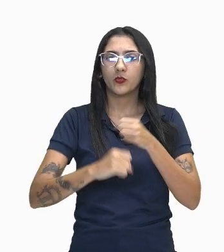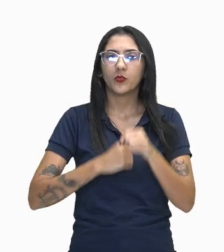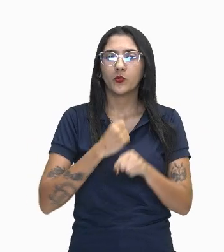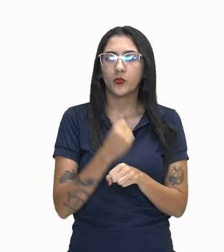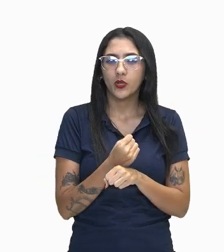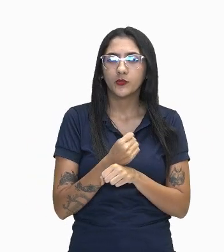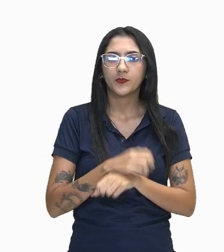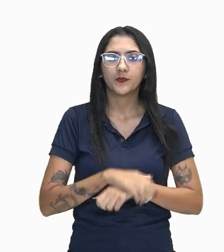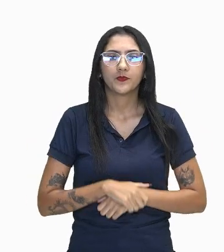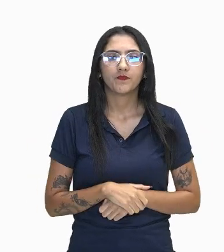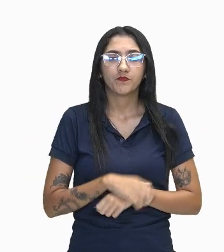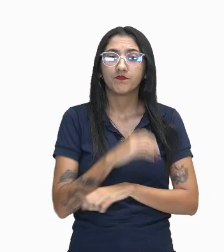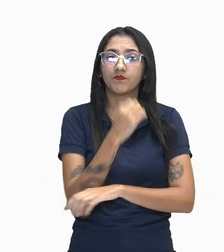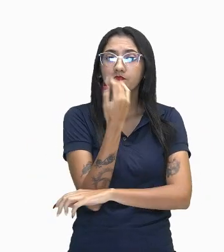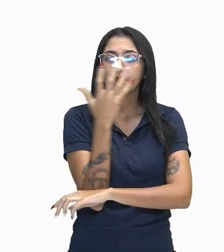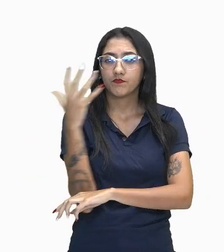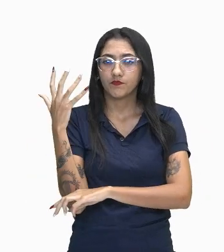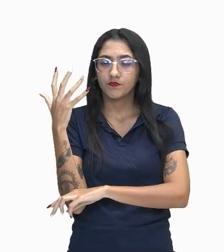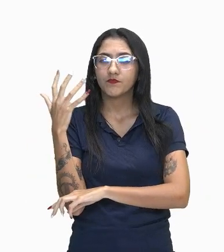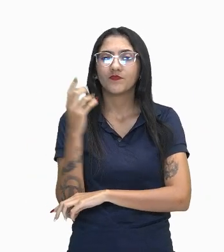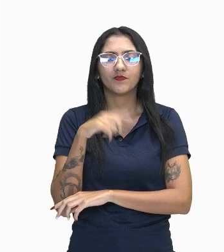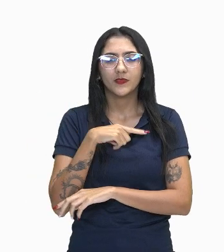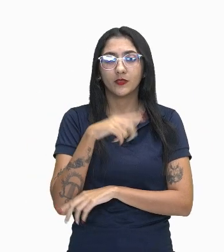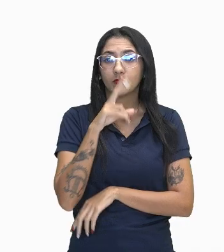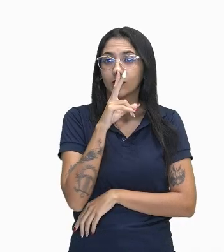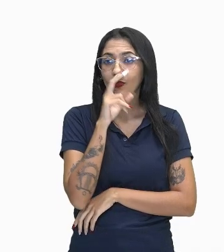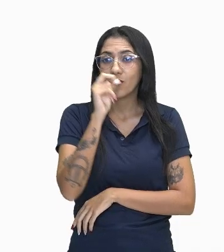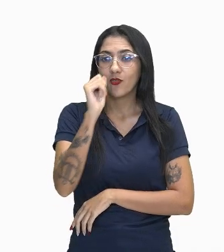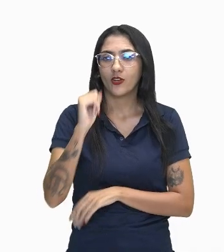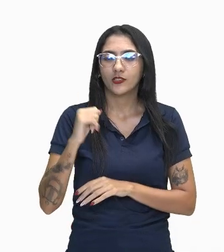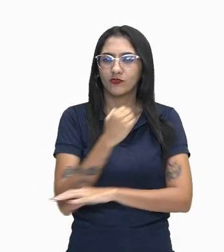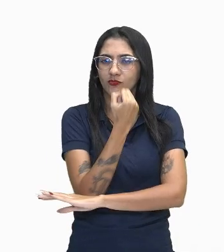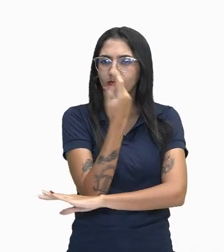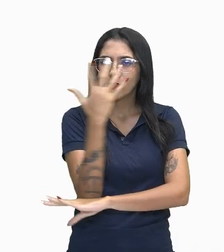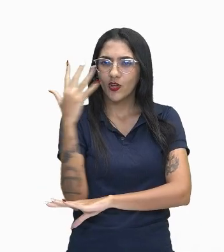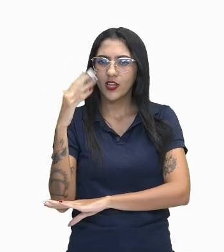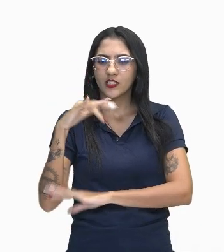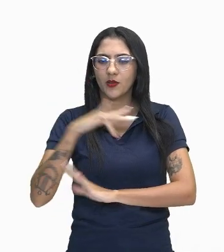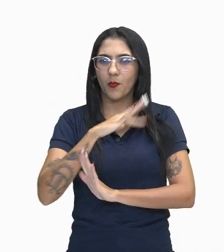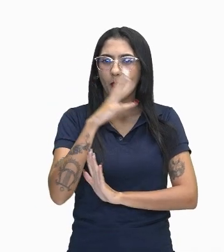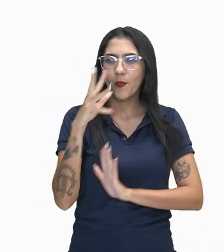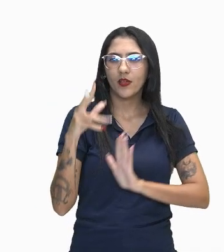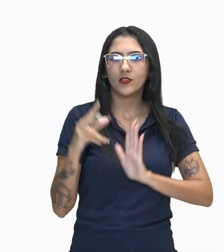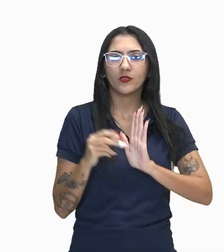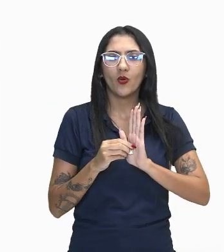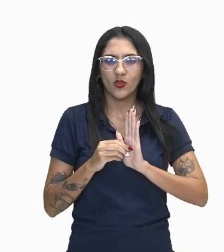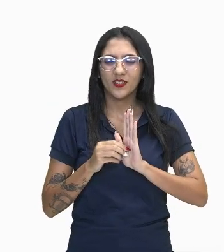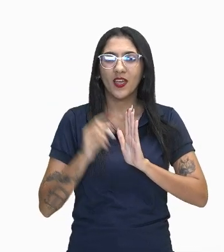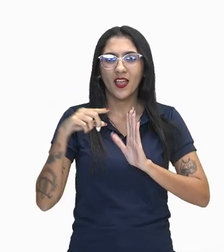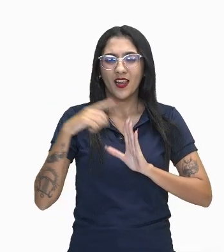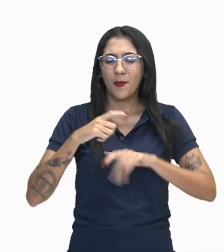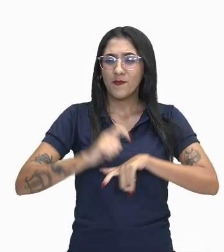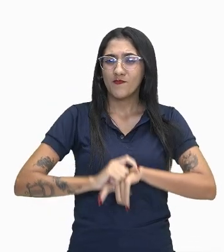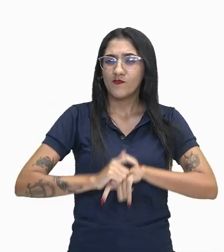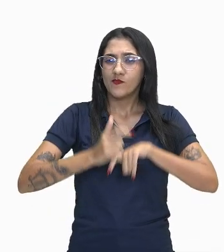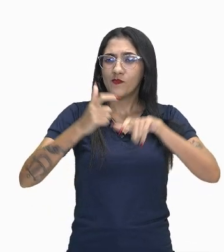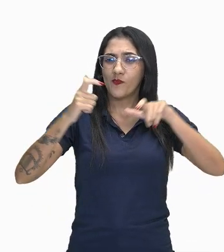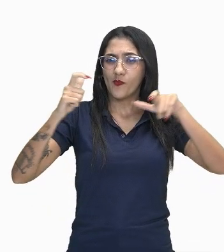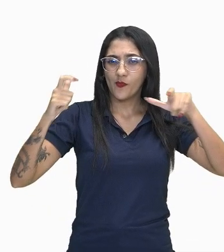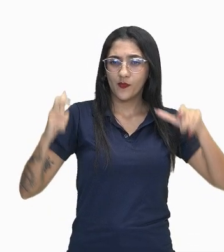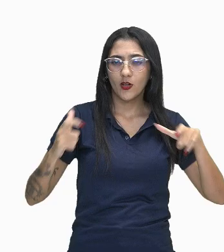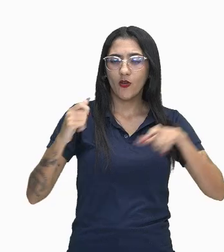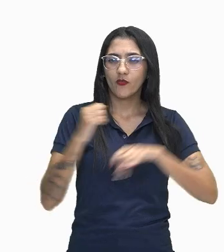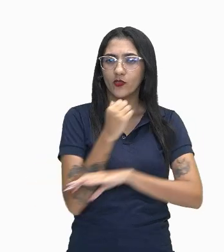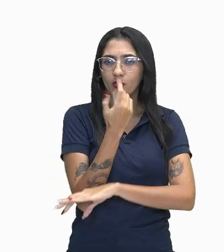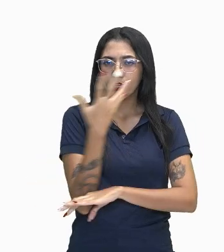Já a vegetação vai estar inserido aí com a floresta amazônica, a maior floresta tropical do mundo, com